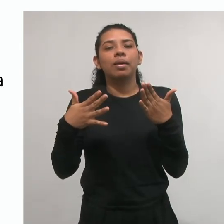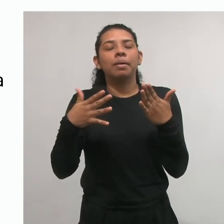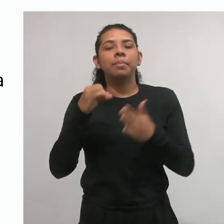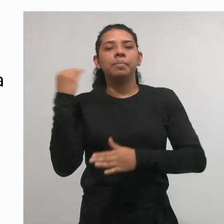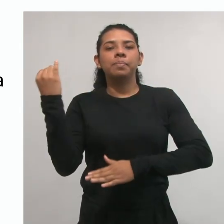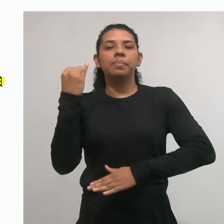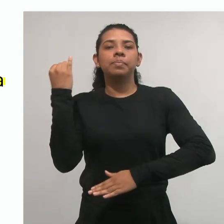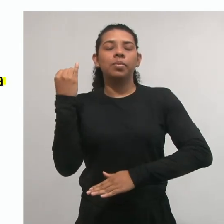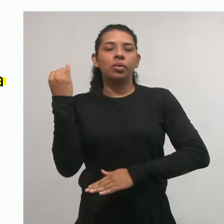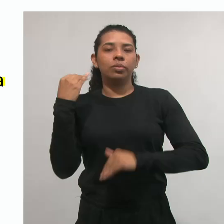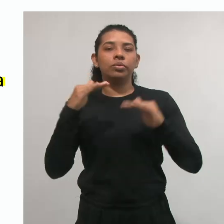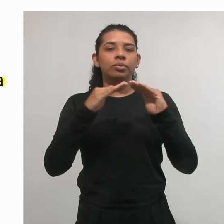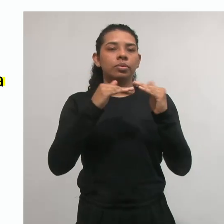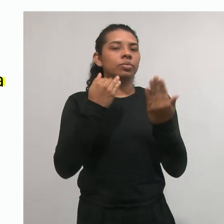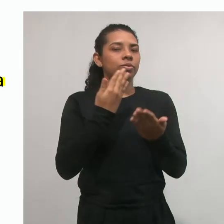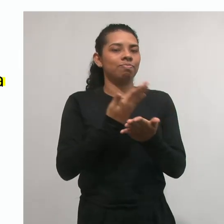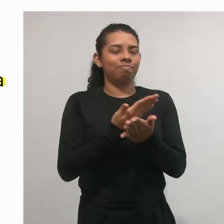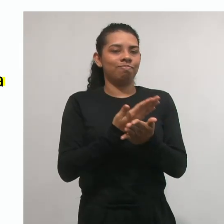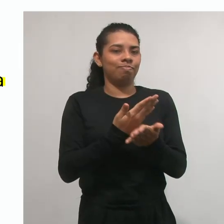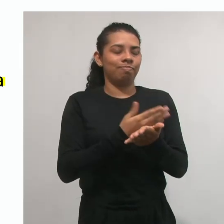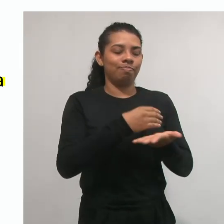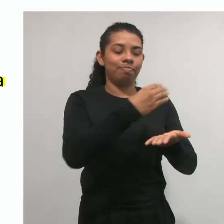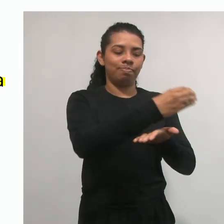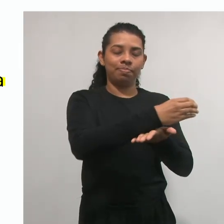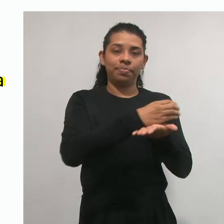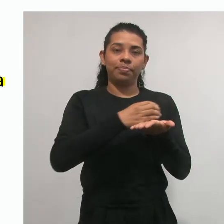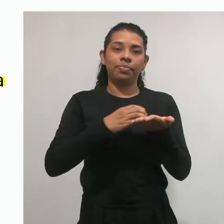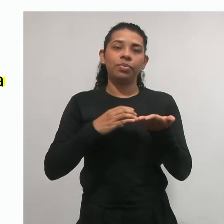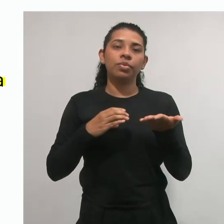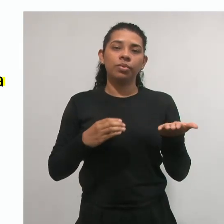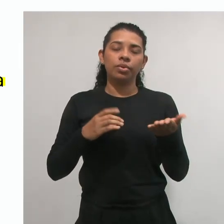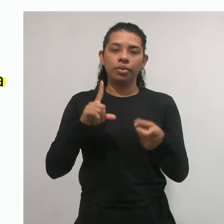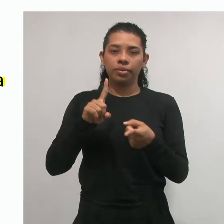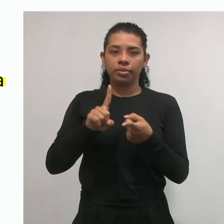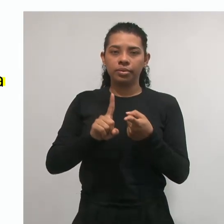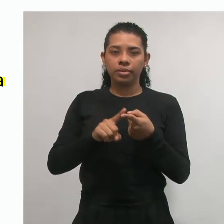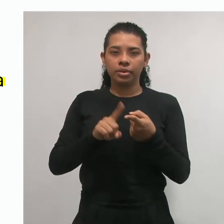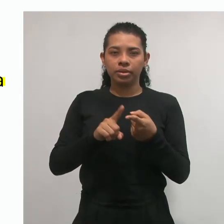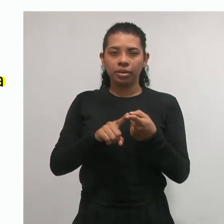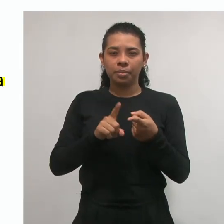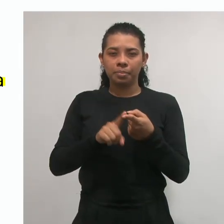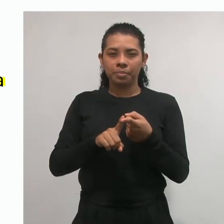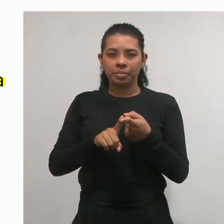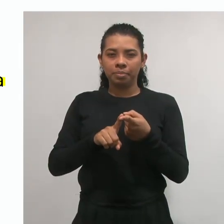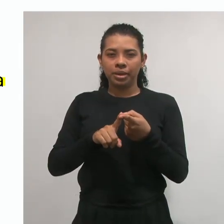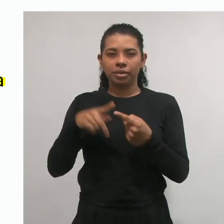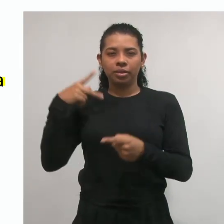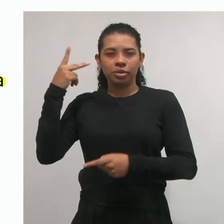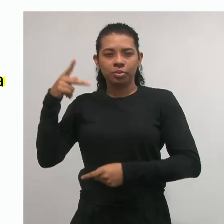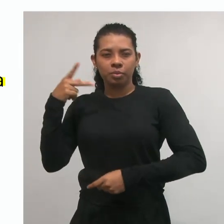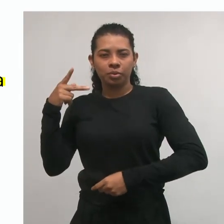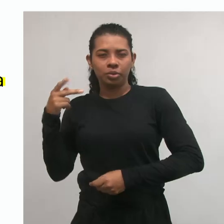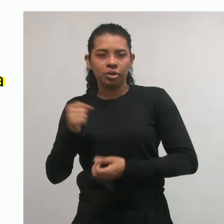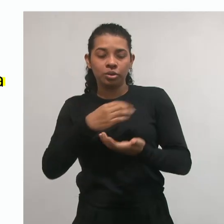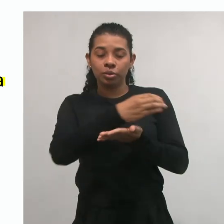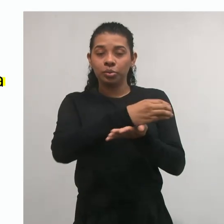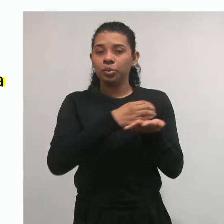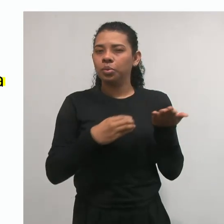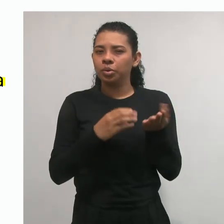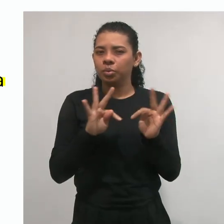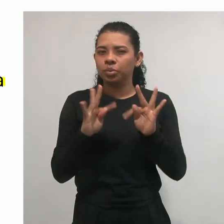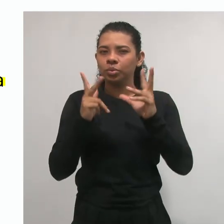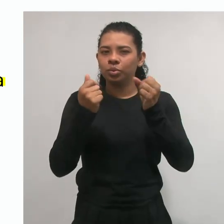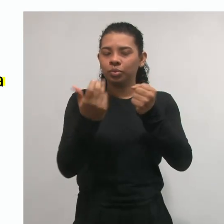esteja contemplada no currículo das escolas e também nas políticas de